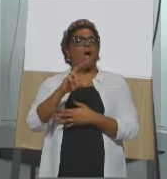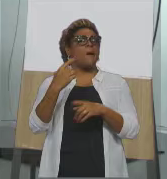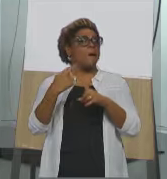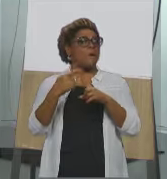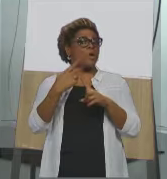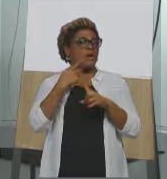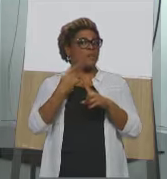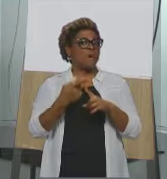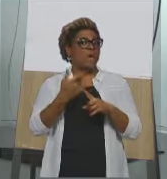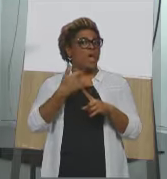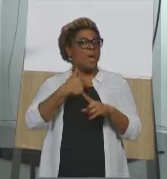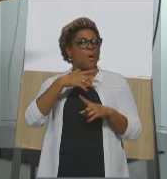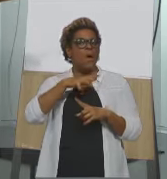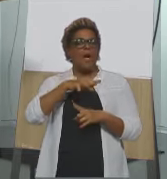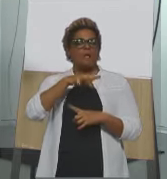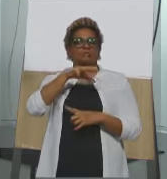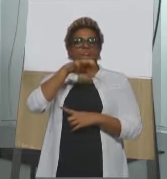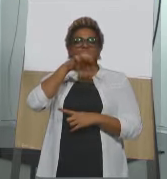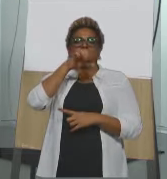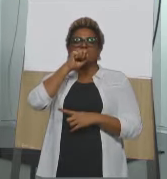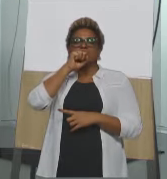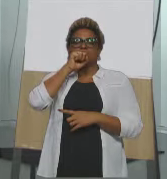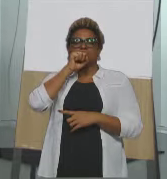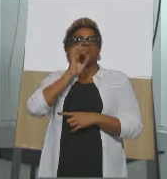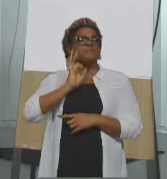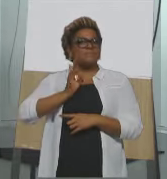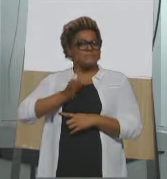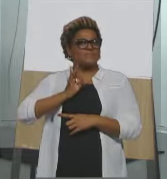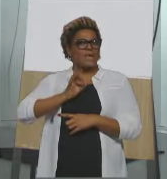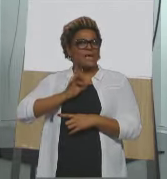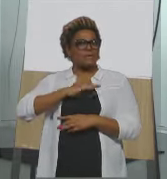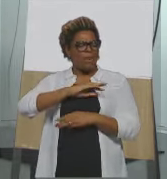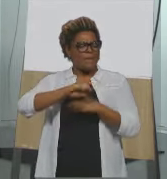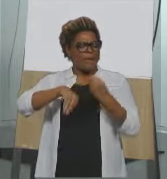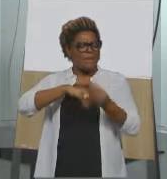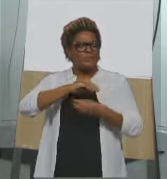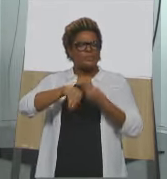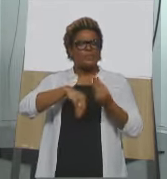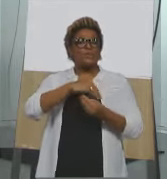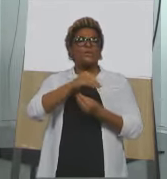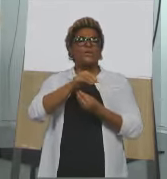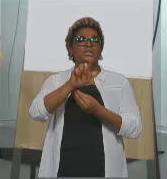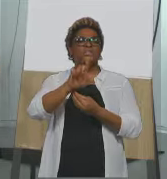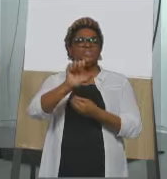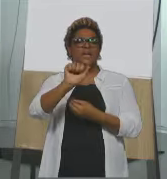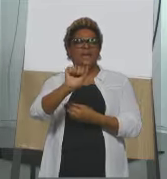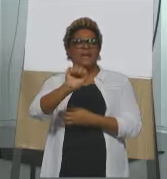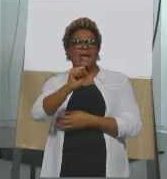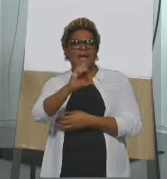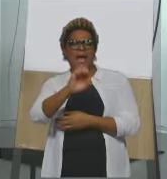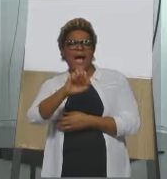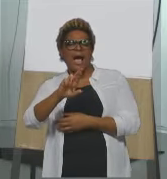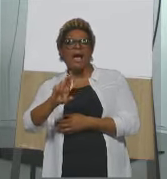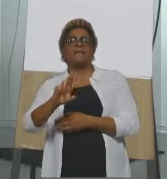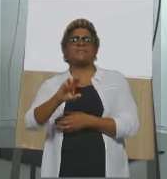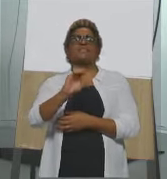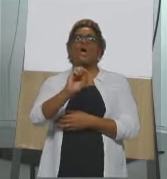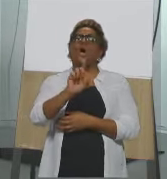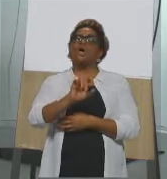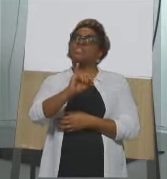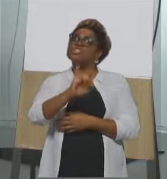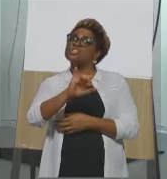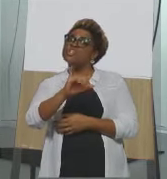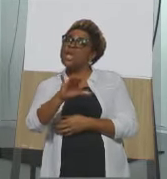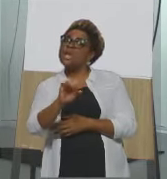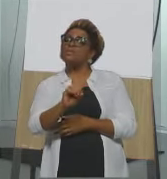verdade a gente respira todo o ar, né? Todo o ar tem essa mistura de gases, oxigênio, nitrogênio, tem tudo aqui no